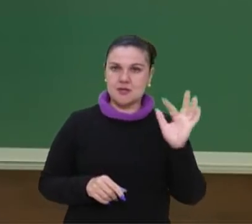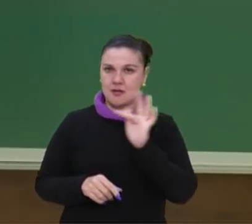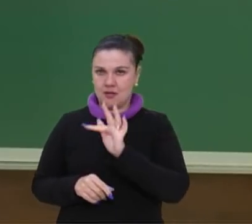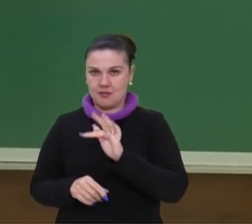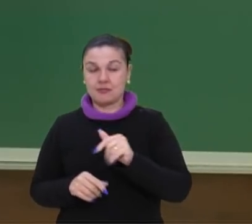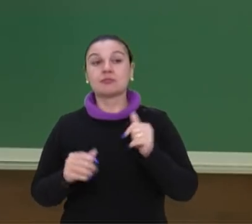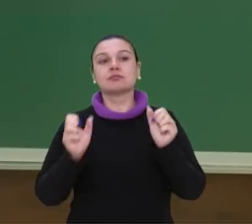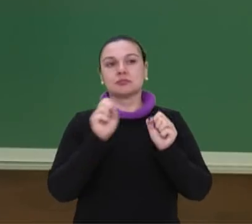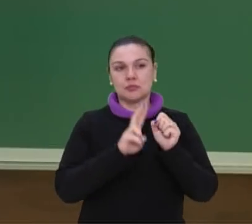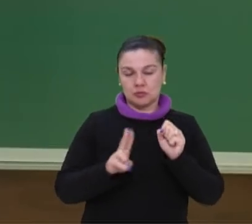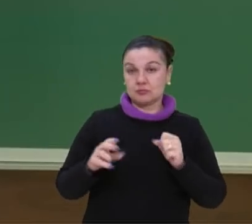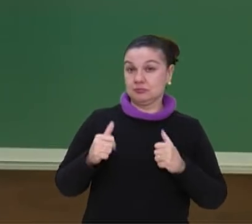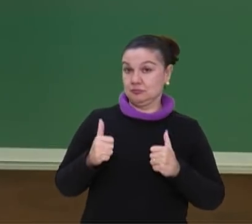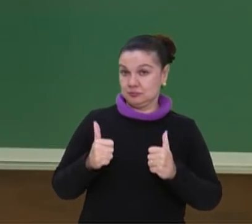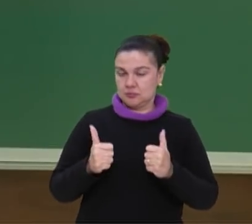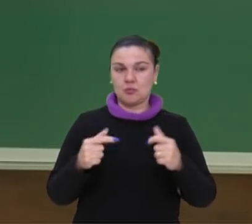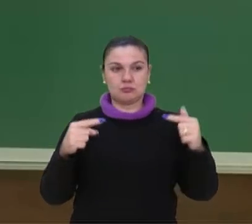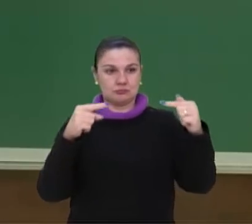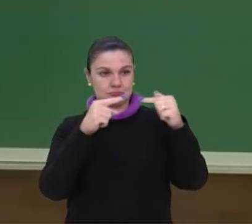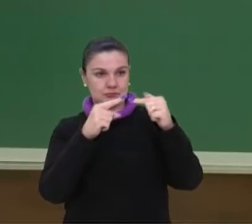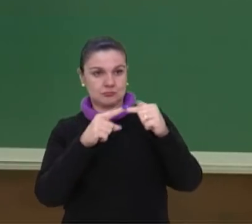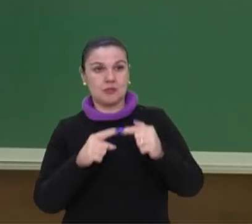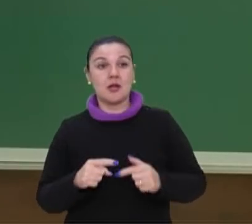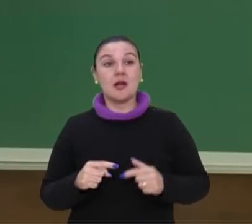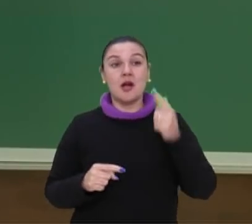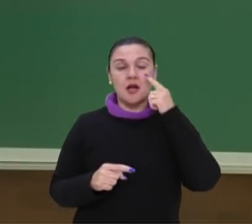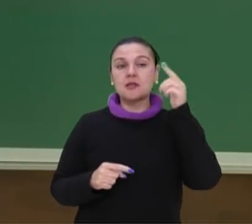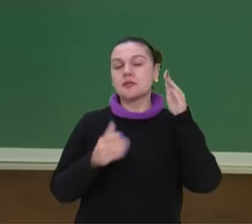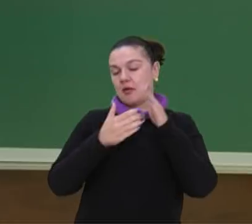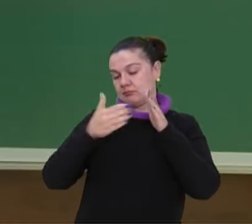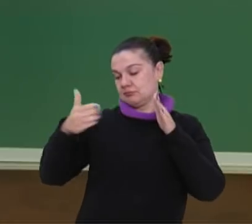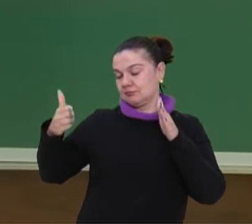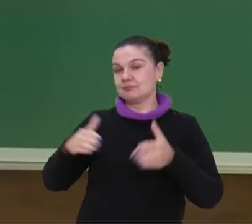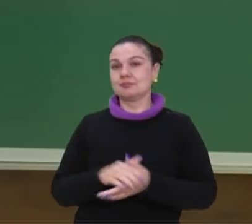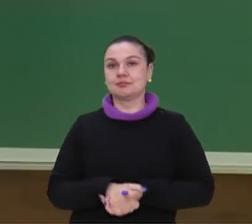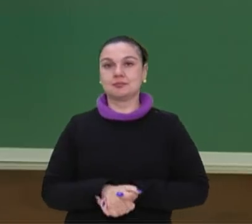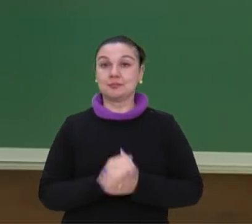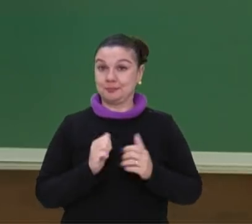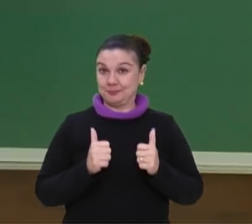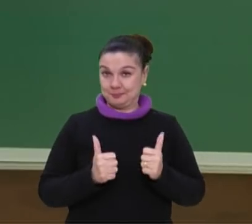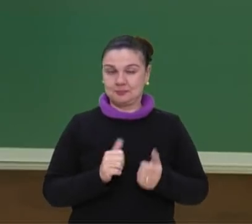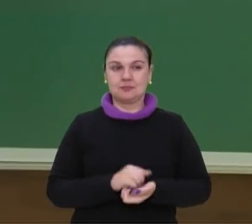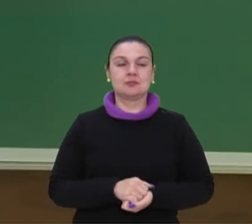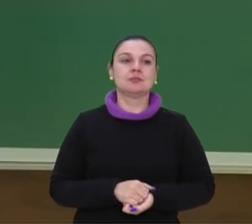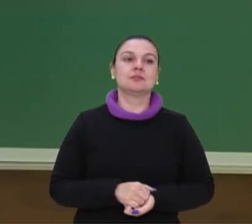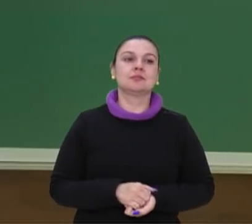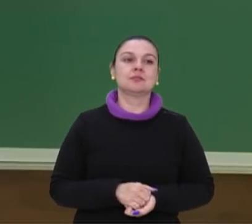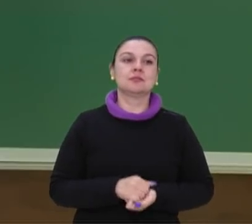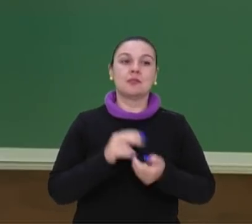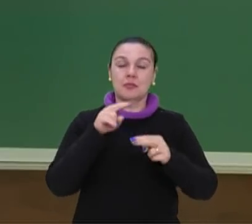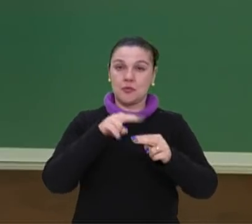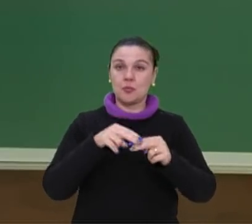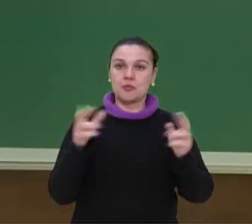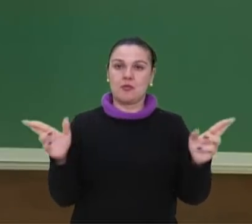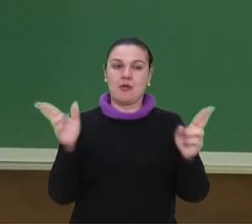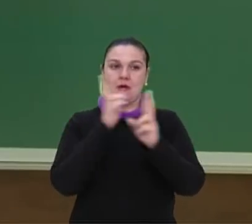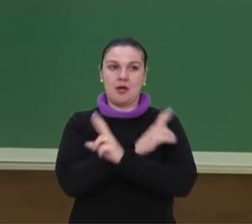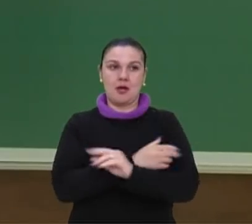São, então são iguais à medida do ângulo. E assim por diante, tá bom? Então por isso aqui a